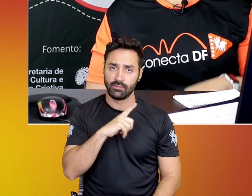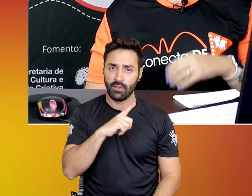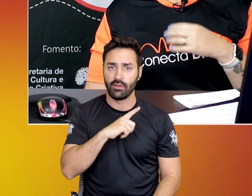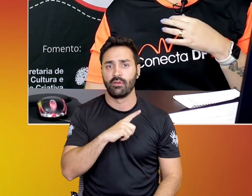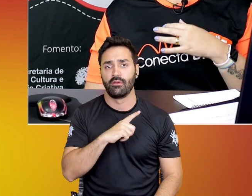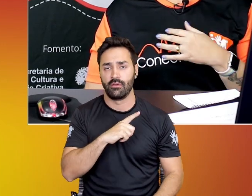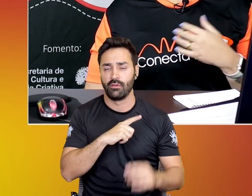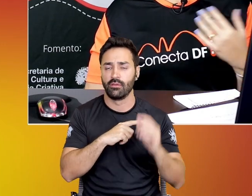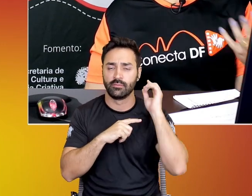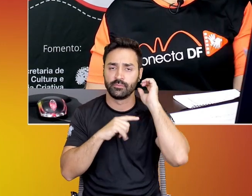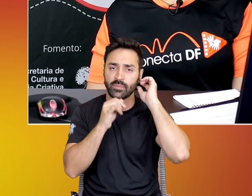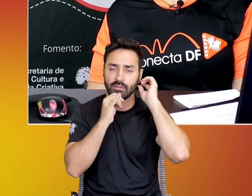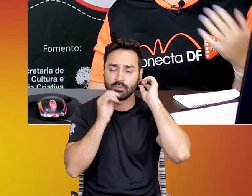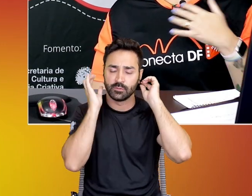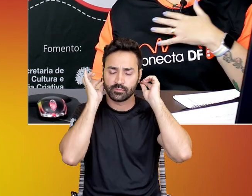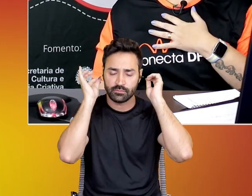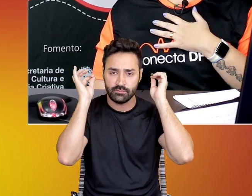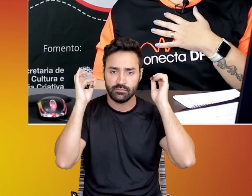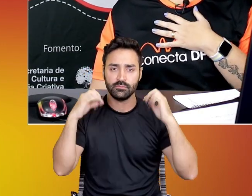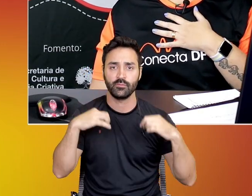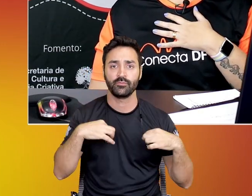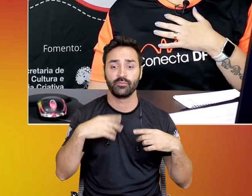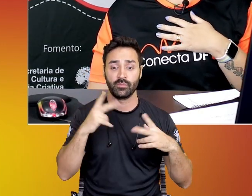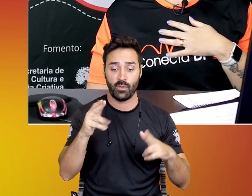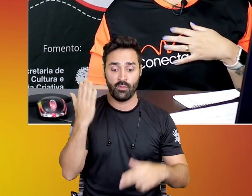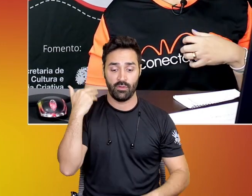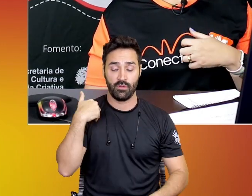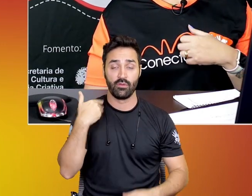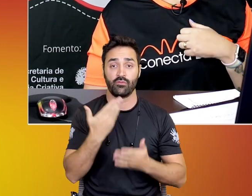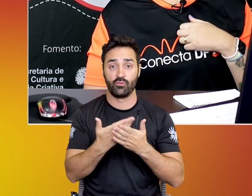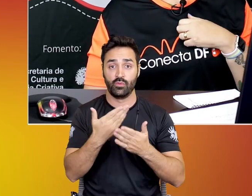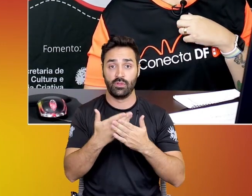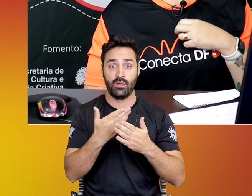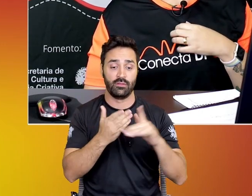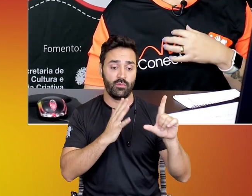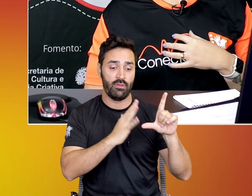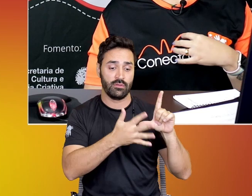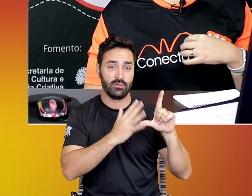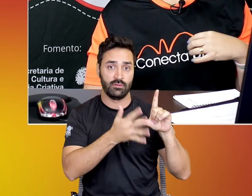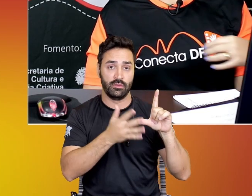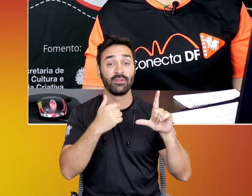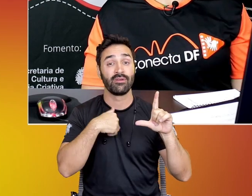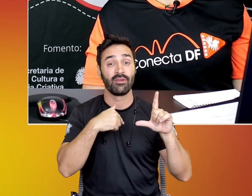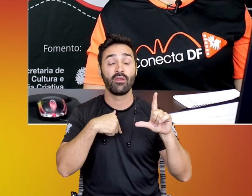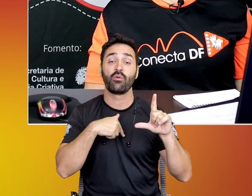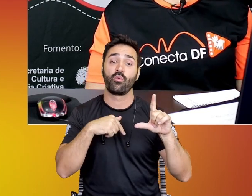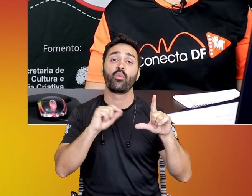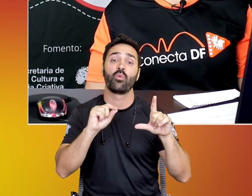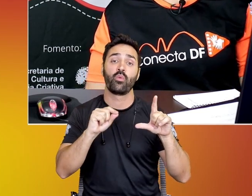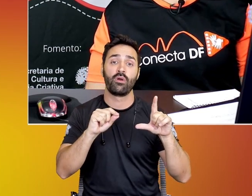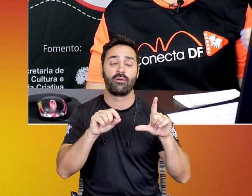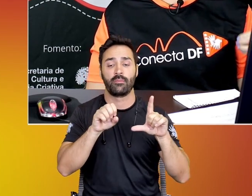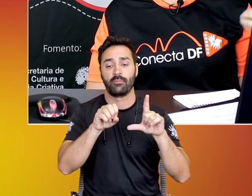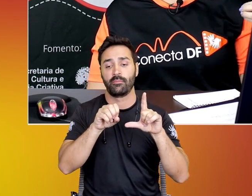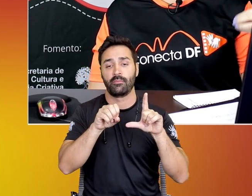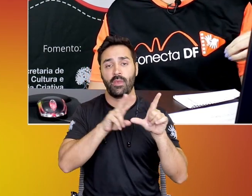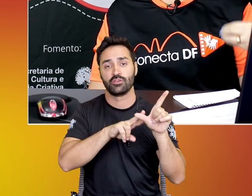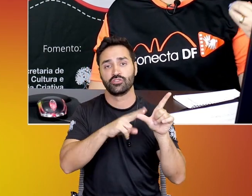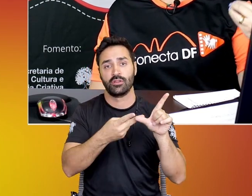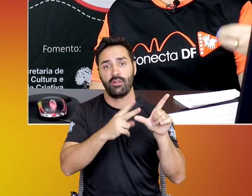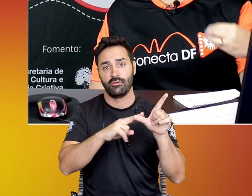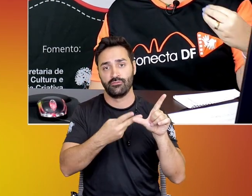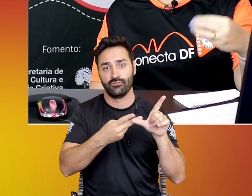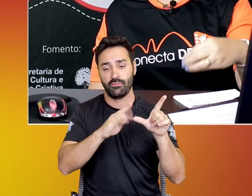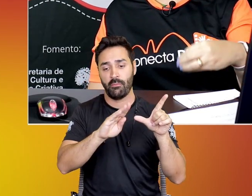exemplo, como eu falei no início, eu sou formada em Letras Libras. E a minha formação é em bacharelado, que é uma formação